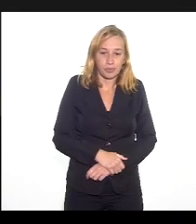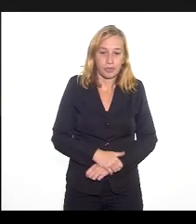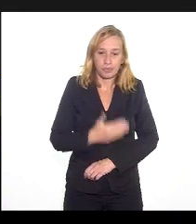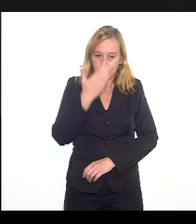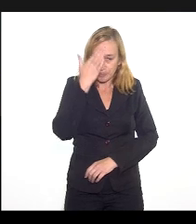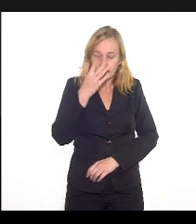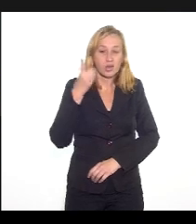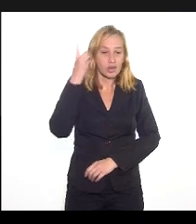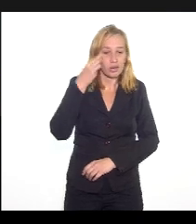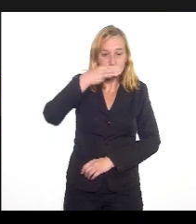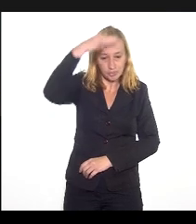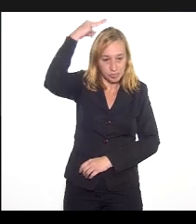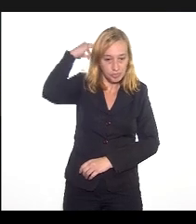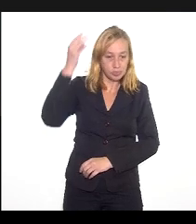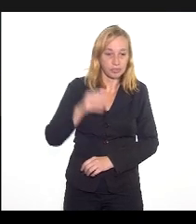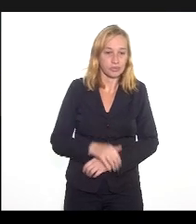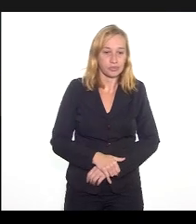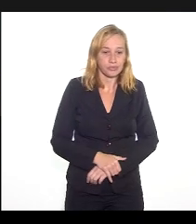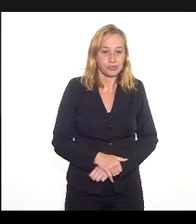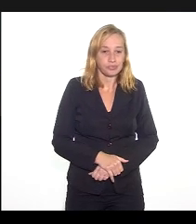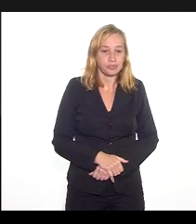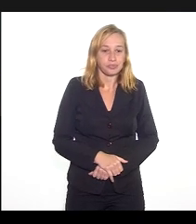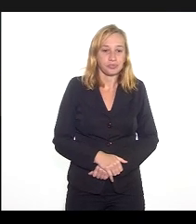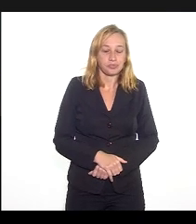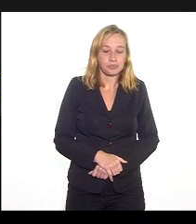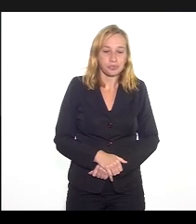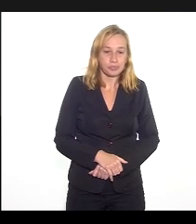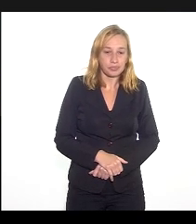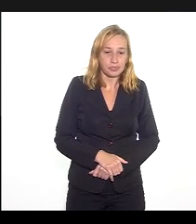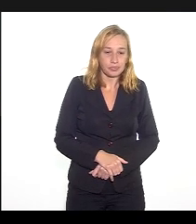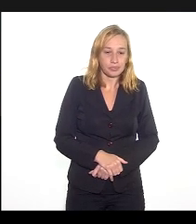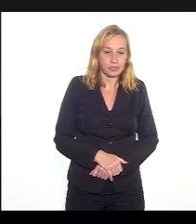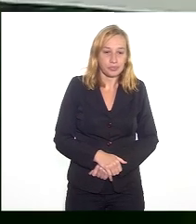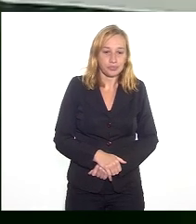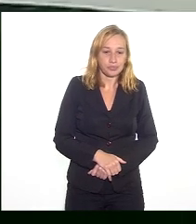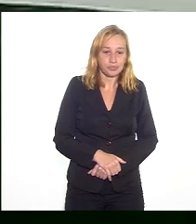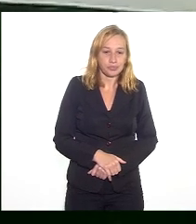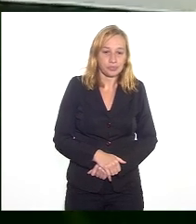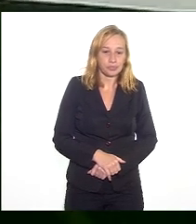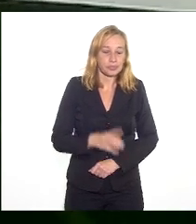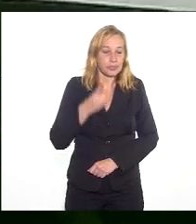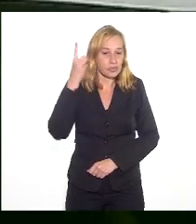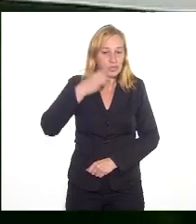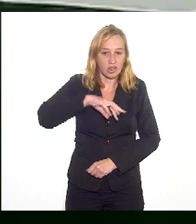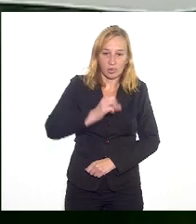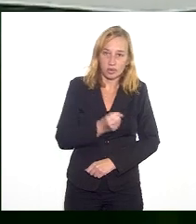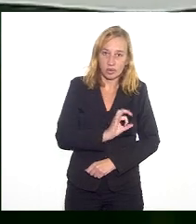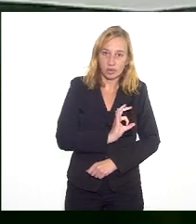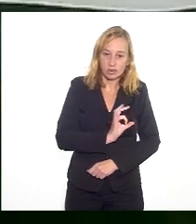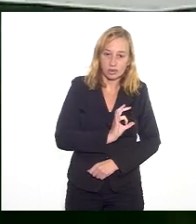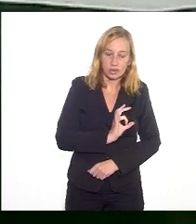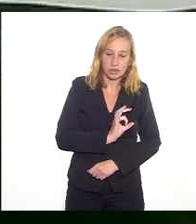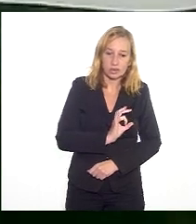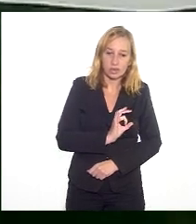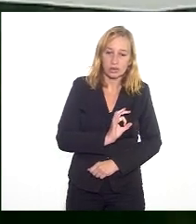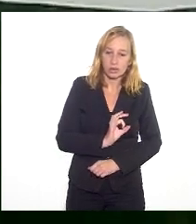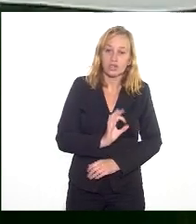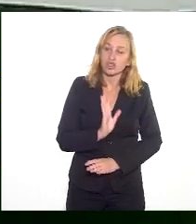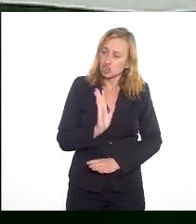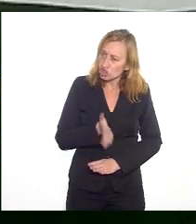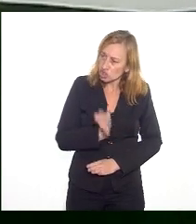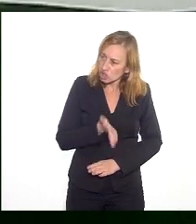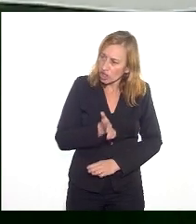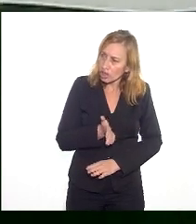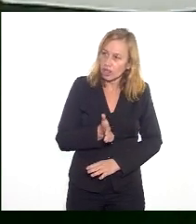Deputado Márcio Pacheco. Peraí. De qualquer maneira, a nossa deputada Marta, de qualquer maneira,